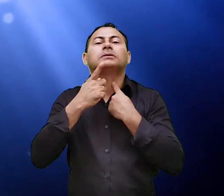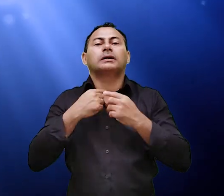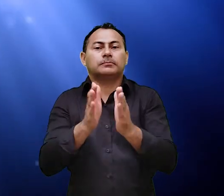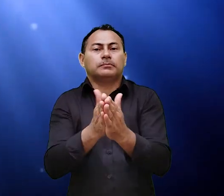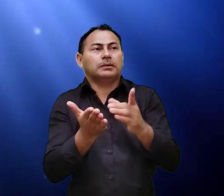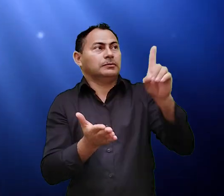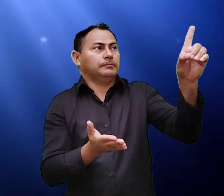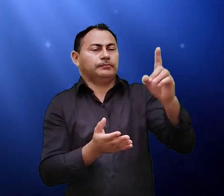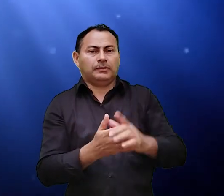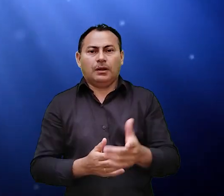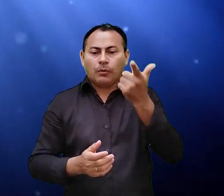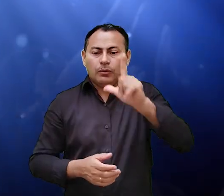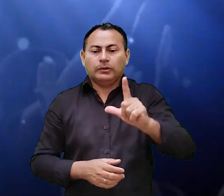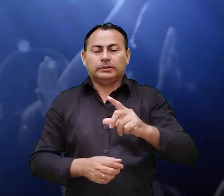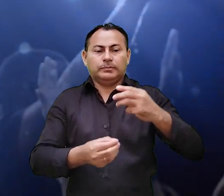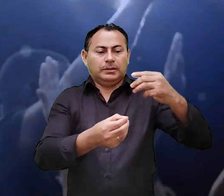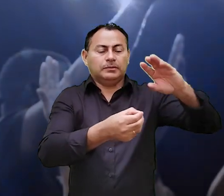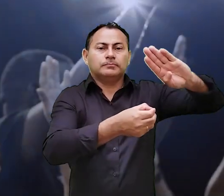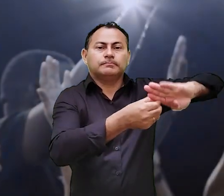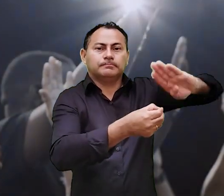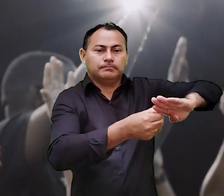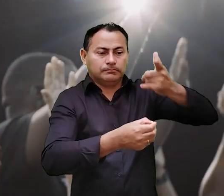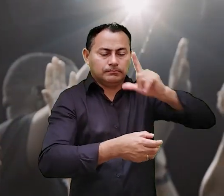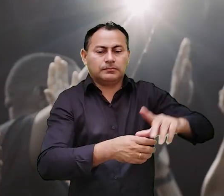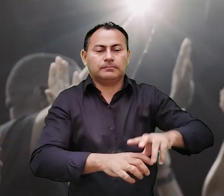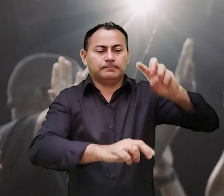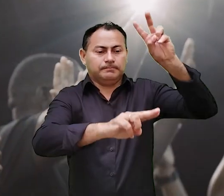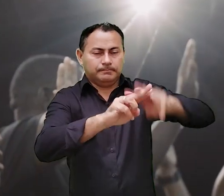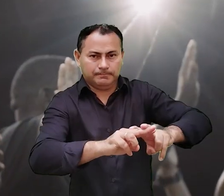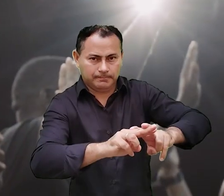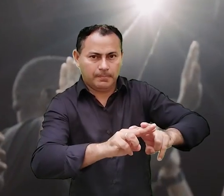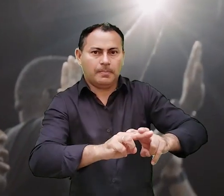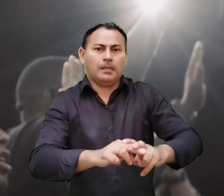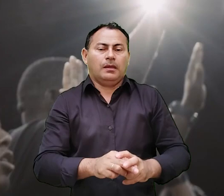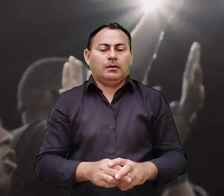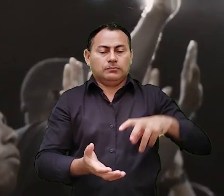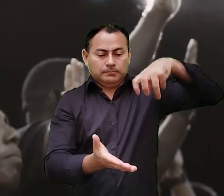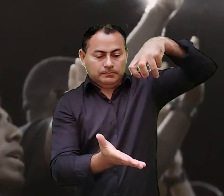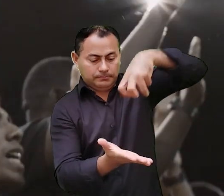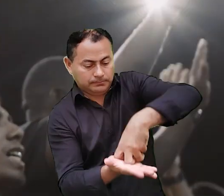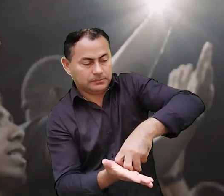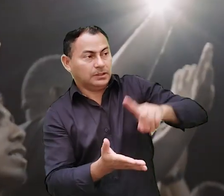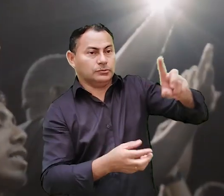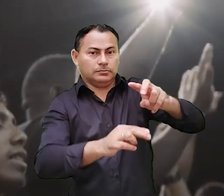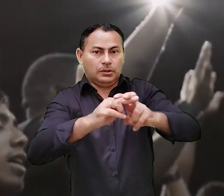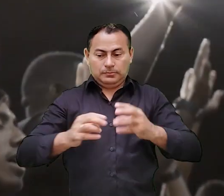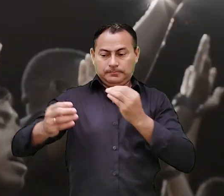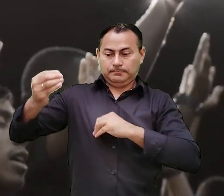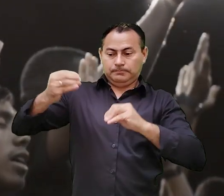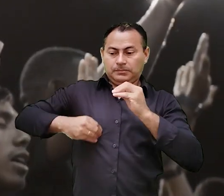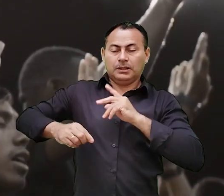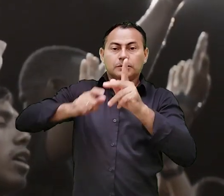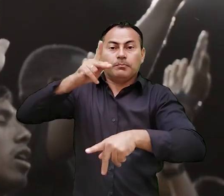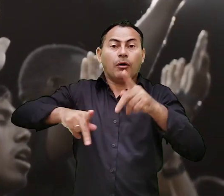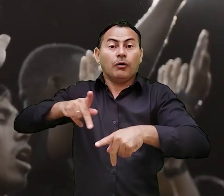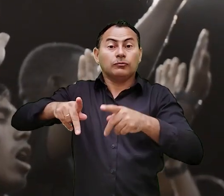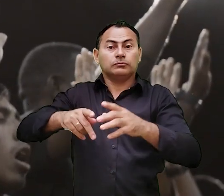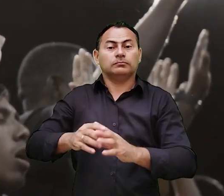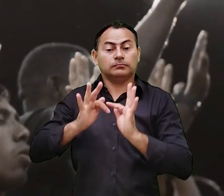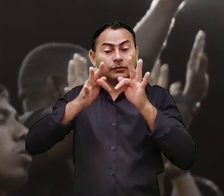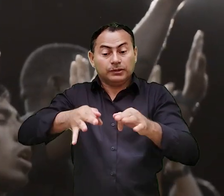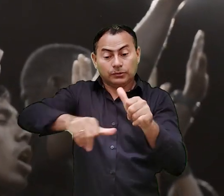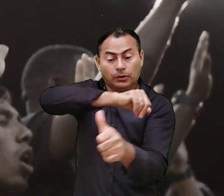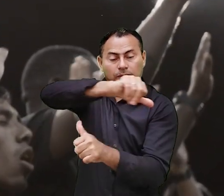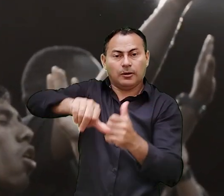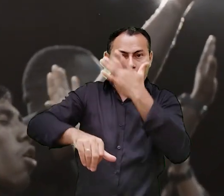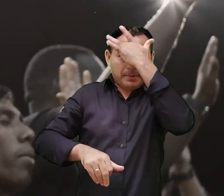e a palavra de Deus. A conquista pela Babilônia e o cativeiro eram um castigo de Deus por causa dos pecados deles, para que